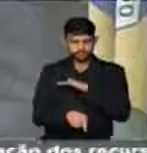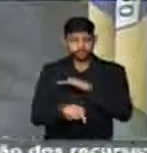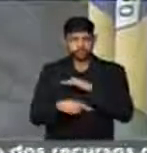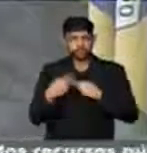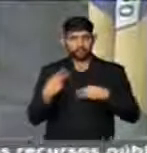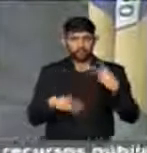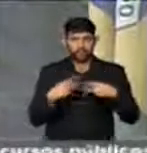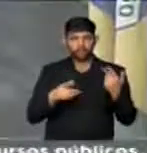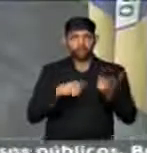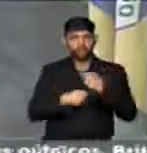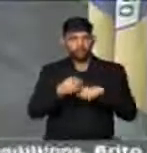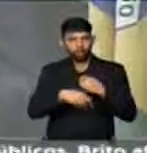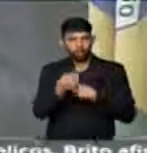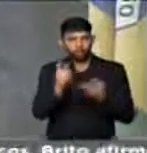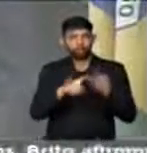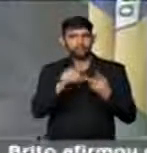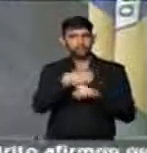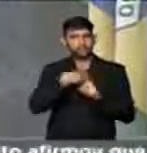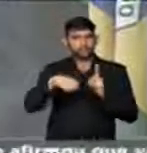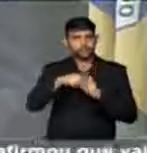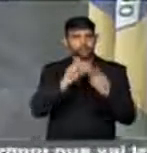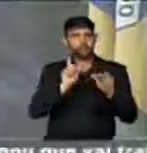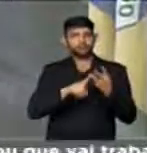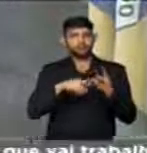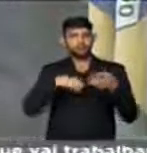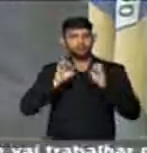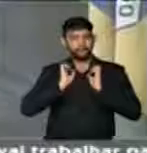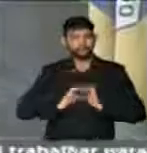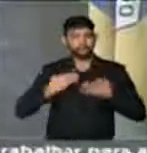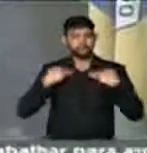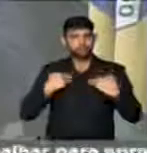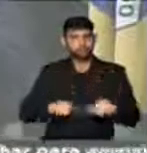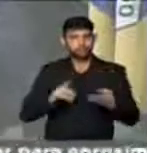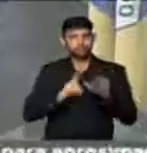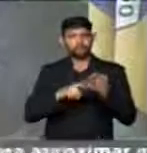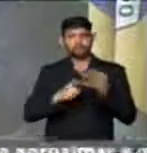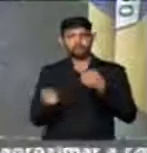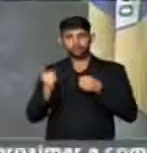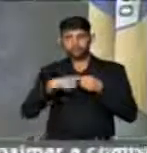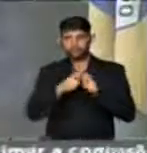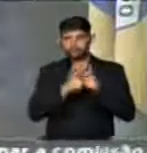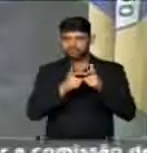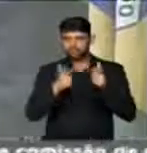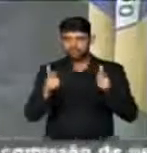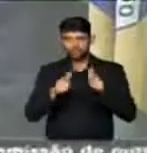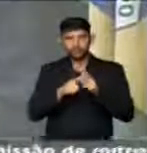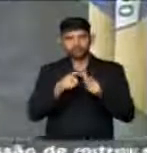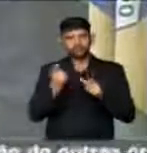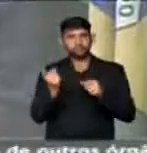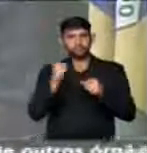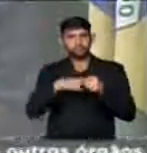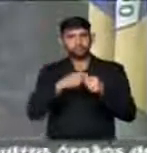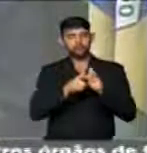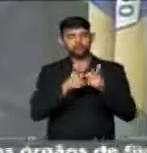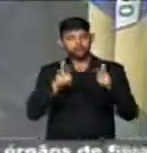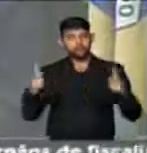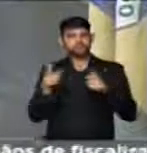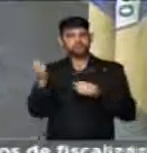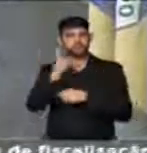política, econômica, social, ética e moral. Reconstruir o Brasil, essa é a nossa